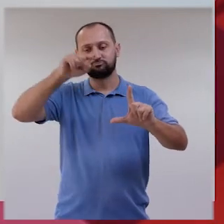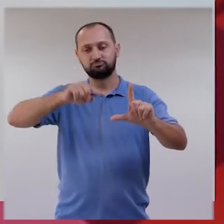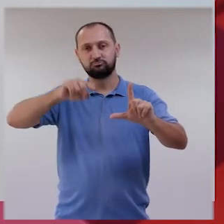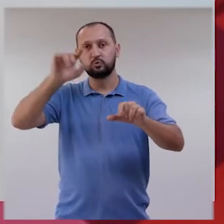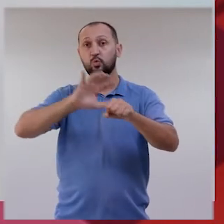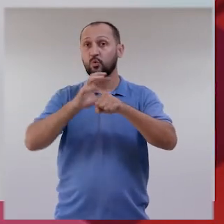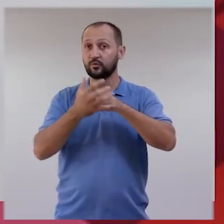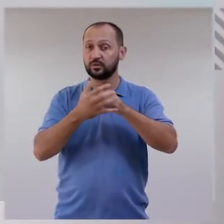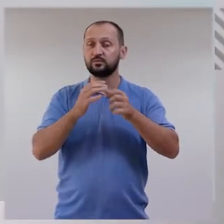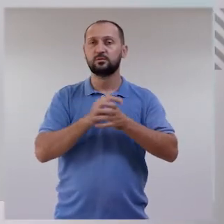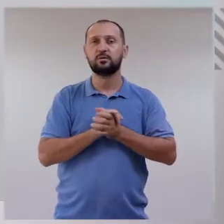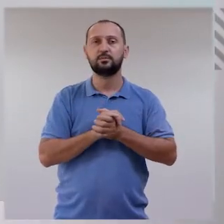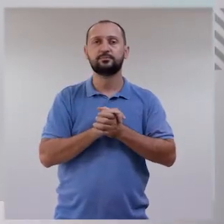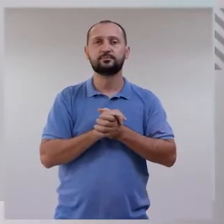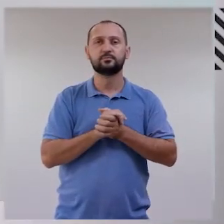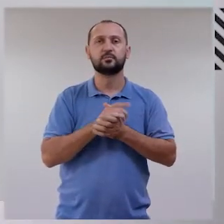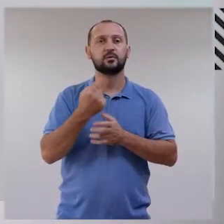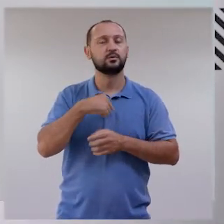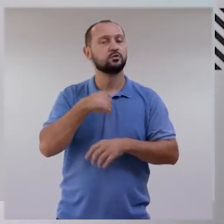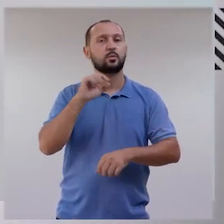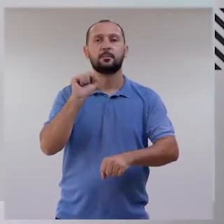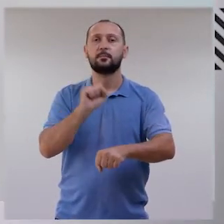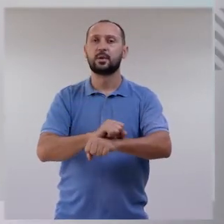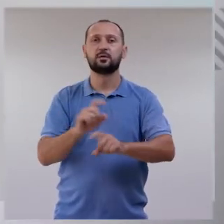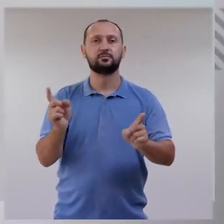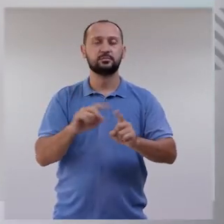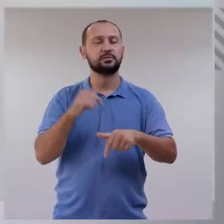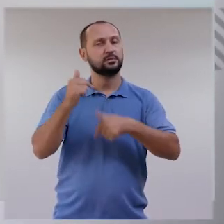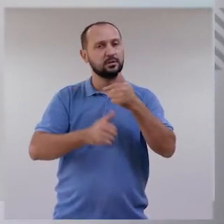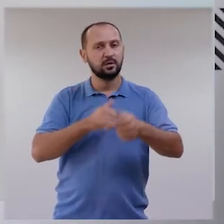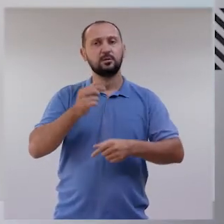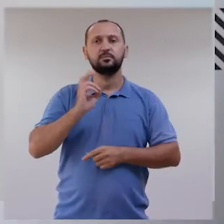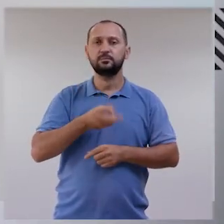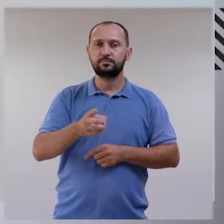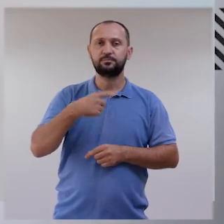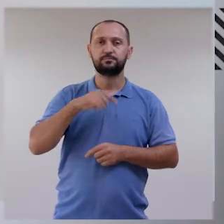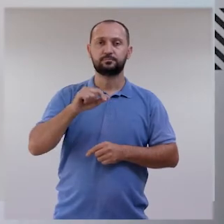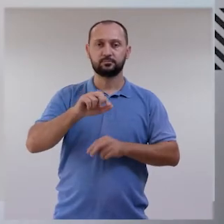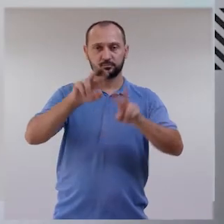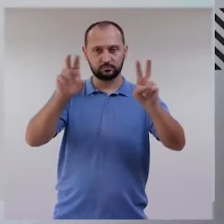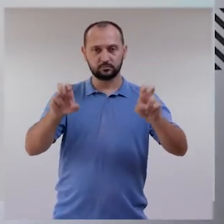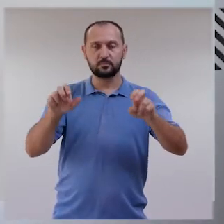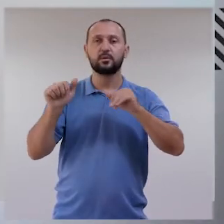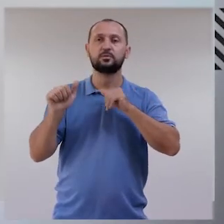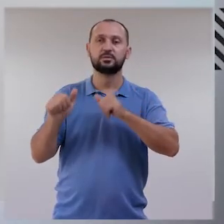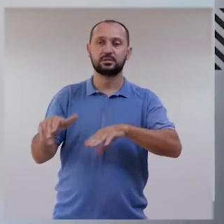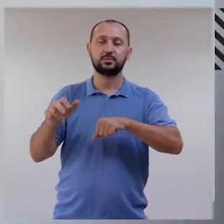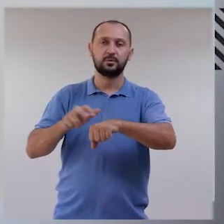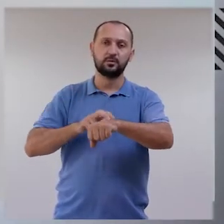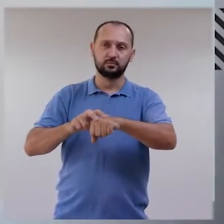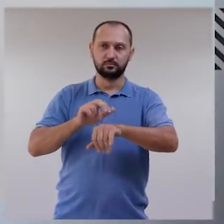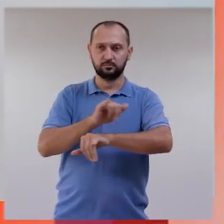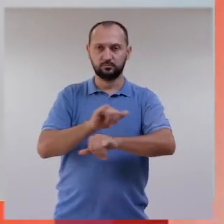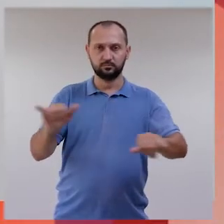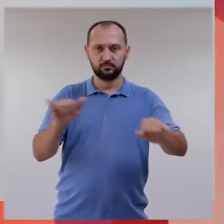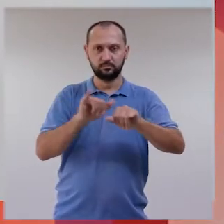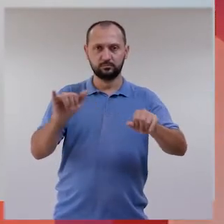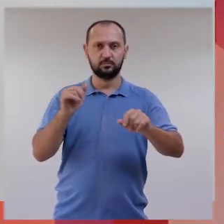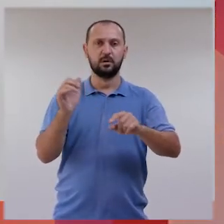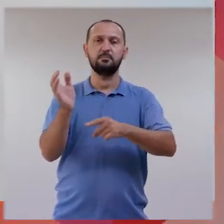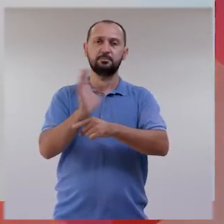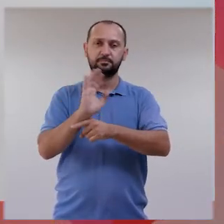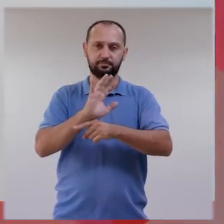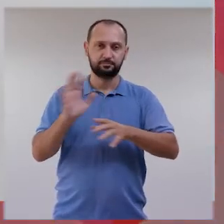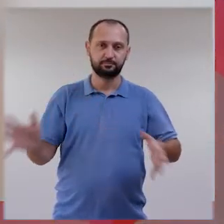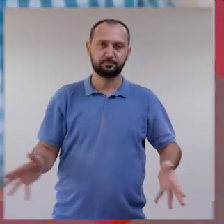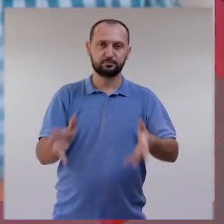né, mas assim, Olivia, a gente não para, a gente está trabalhando direto, essa questão do Setembro Verde, a gente está fazendo